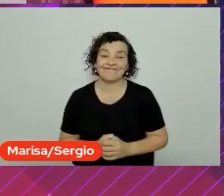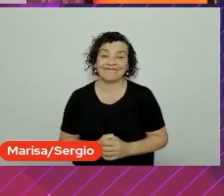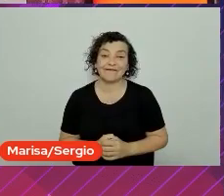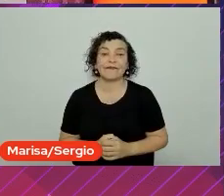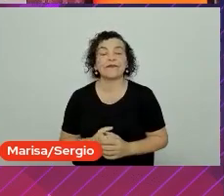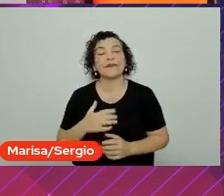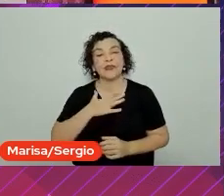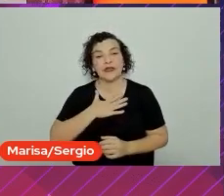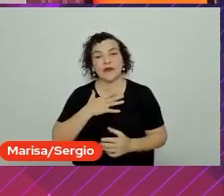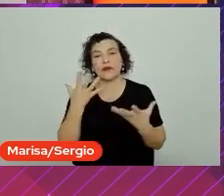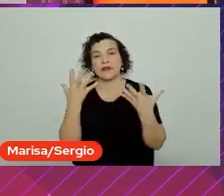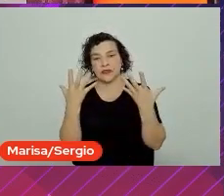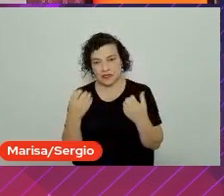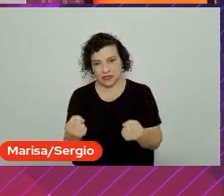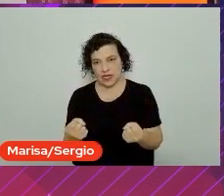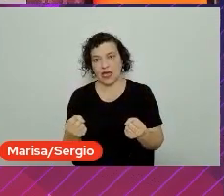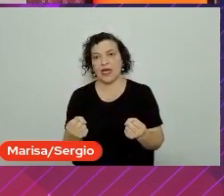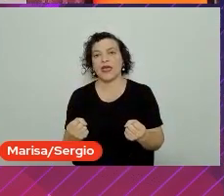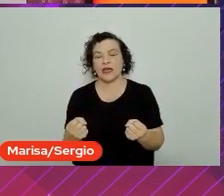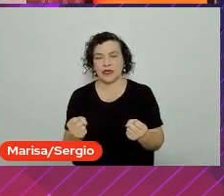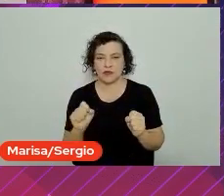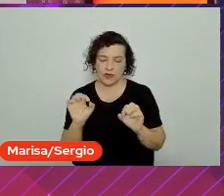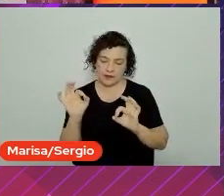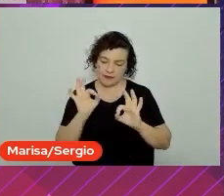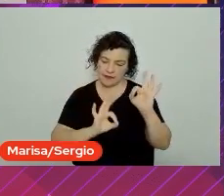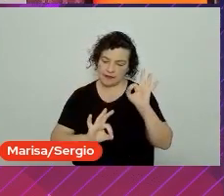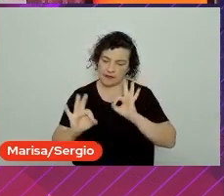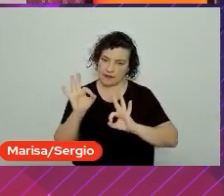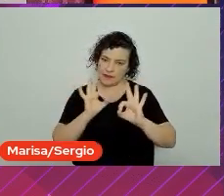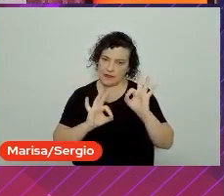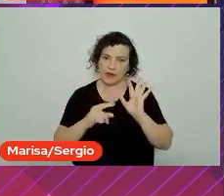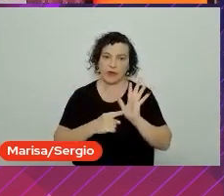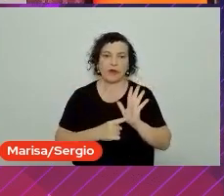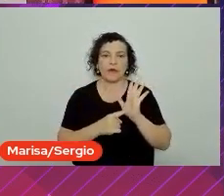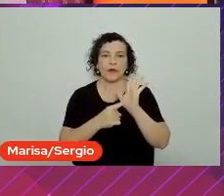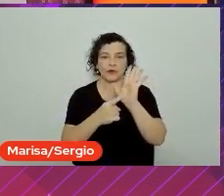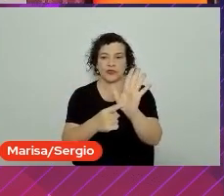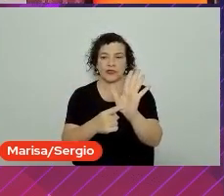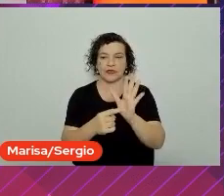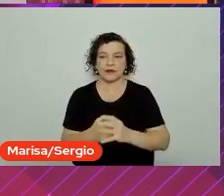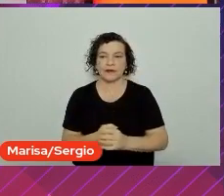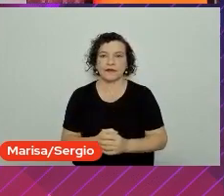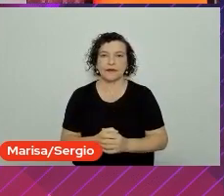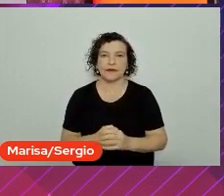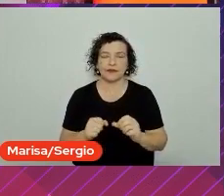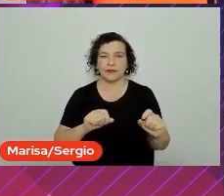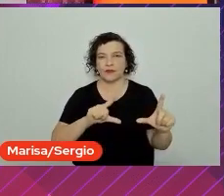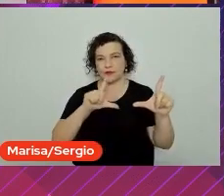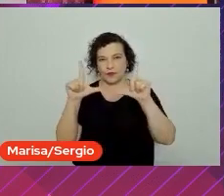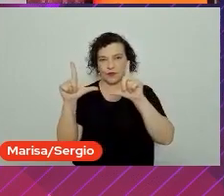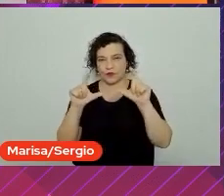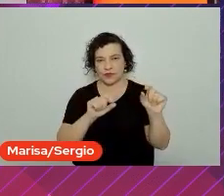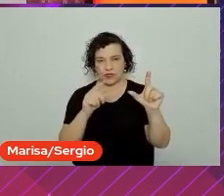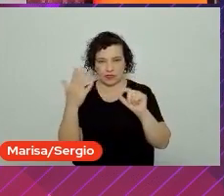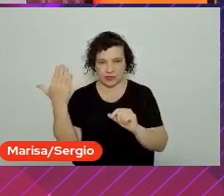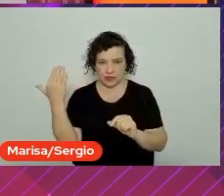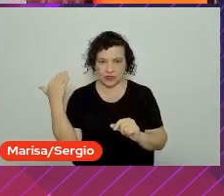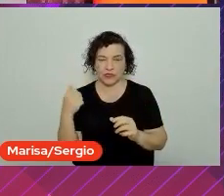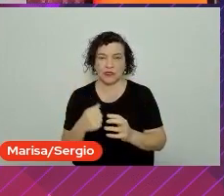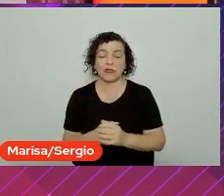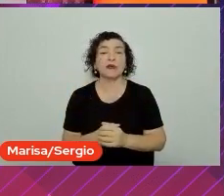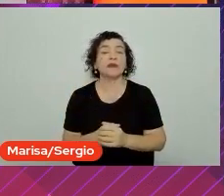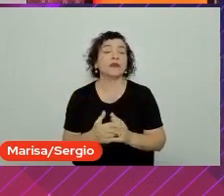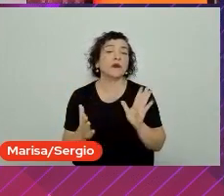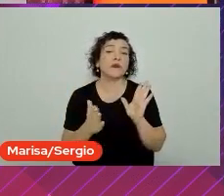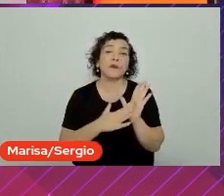eu adotei basicamente aquilo que eu mostrei nos slides anteriores. Então, eu busquei entender o propósito,